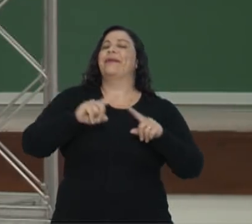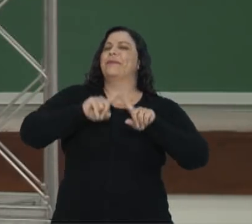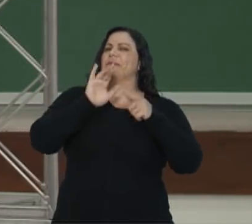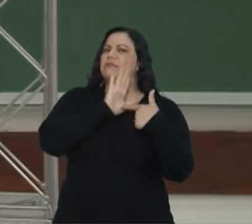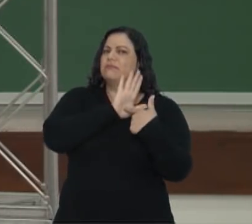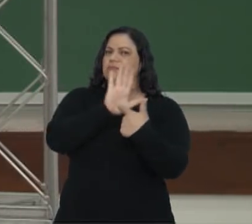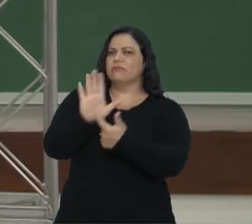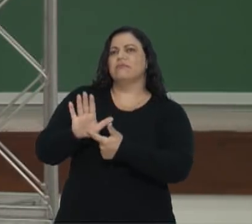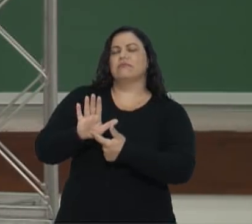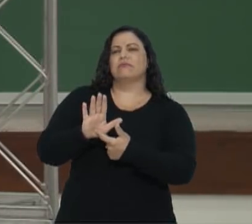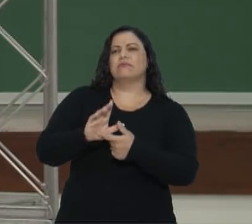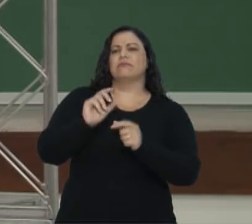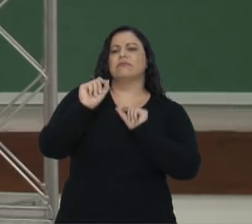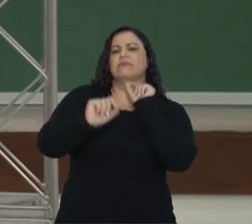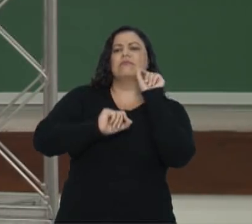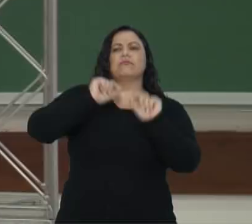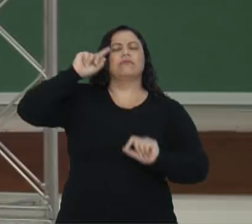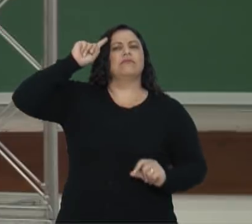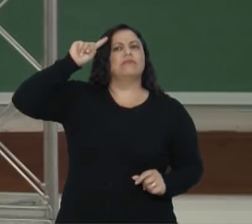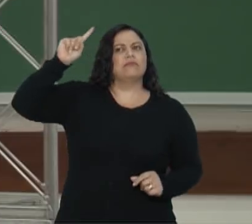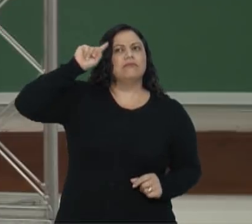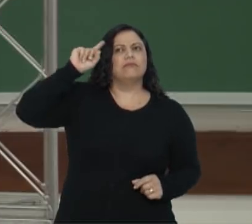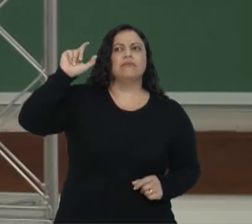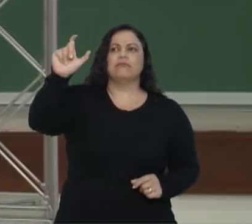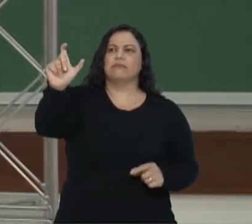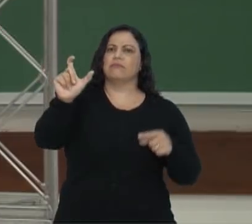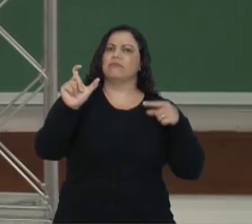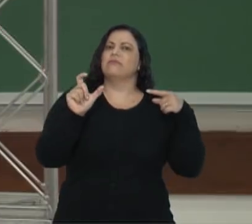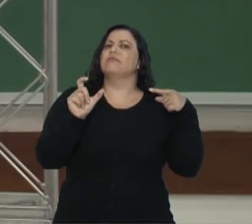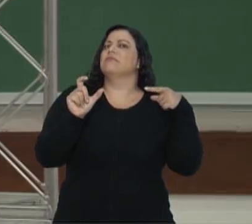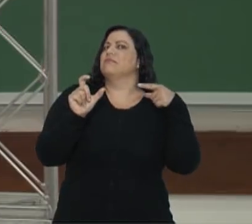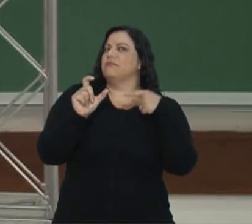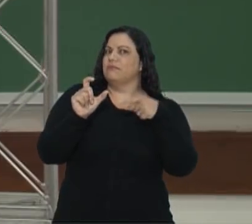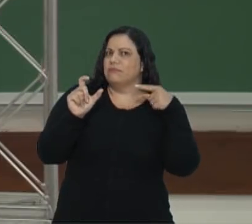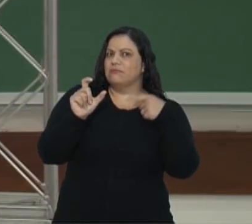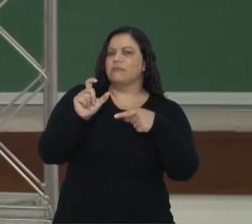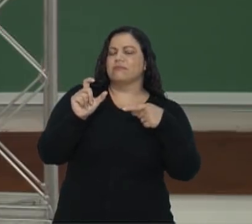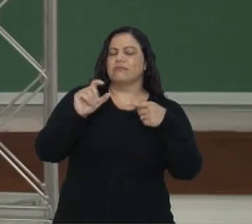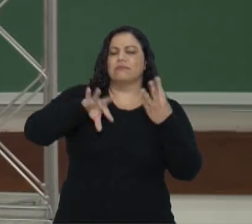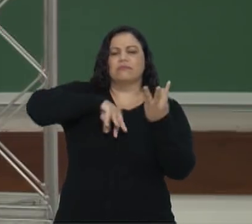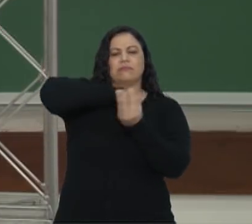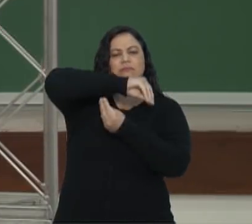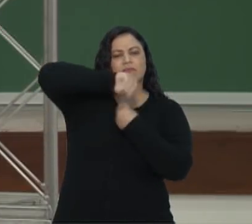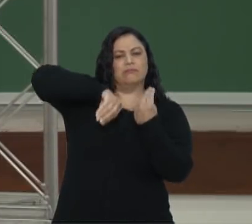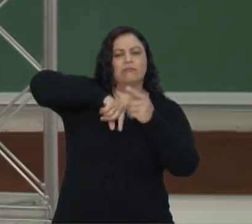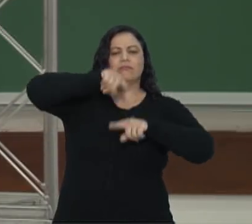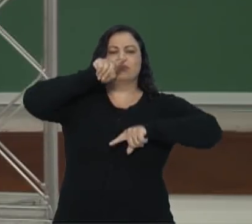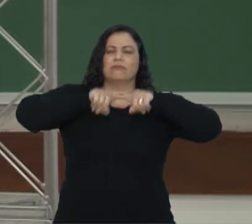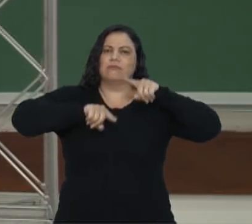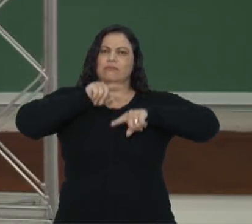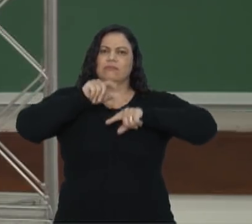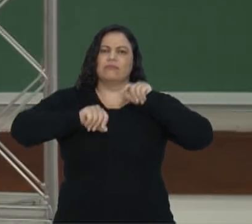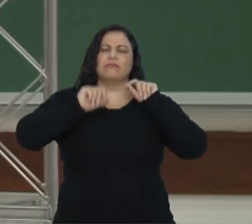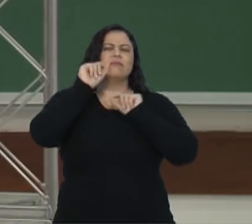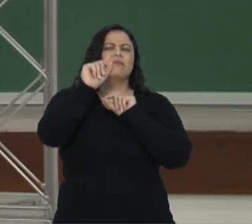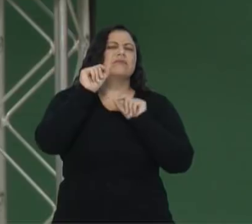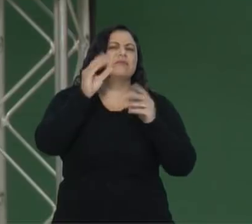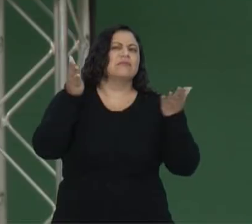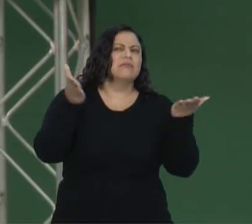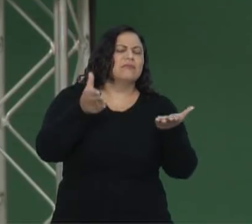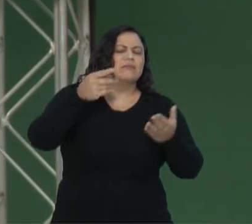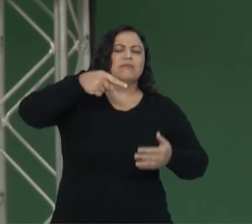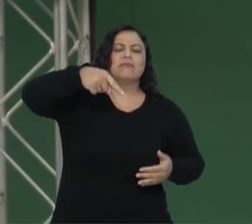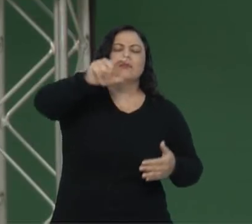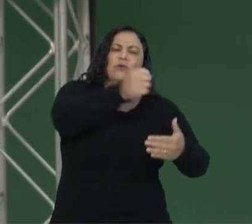situações do cotidiano têm a palavra, tem as situações com reagentes e com produtos. Quem já foi para a cozinha? Quem que ajuda